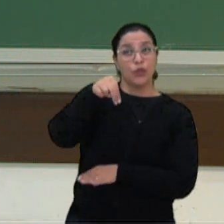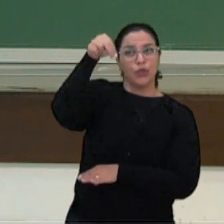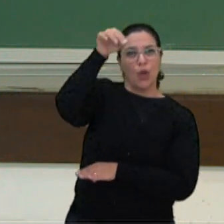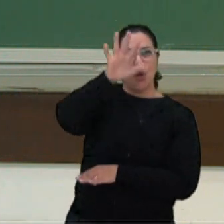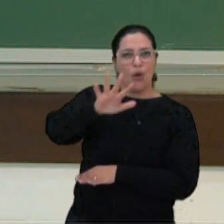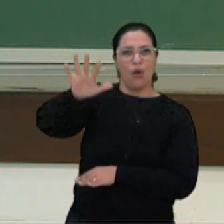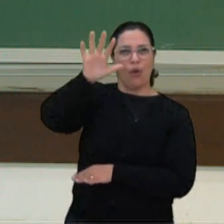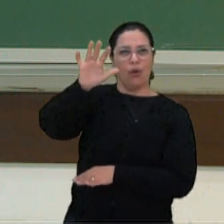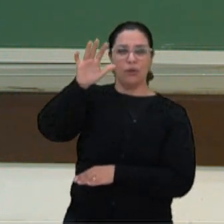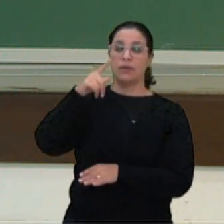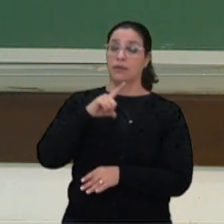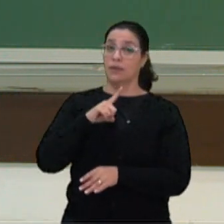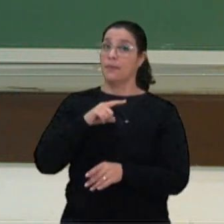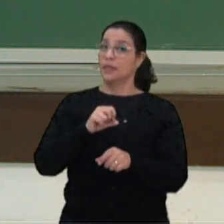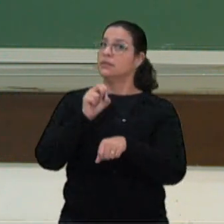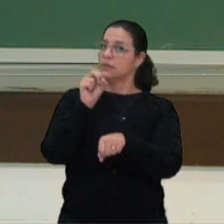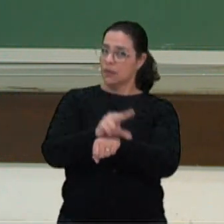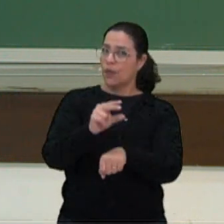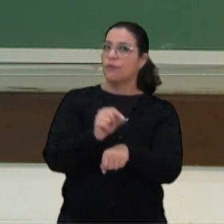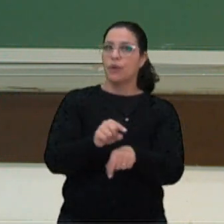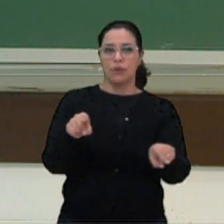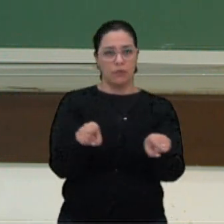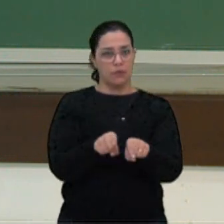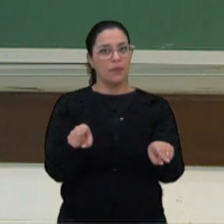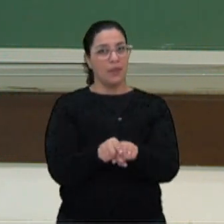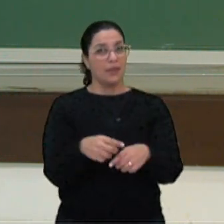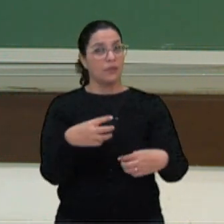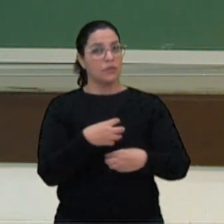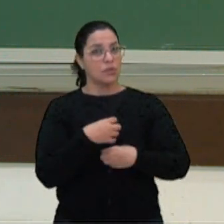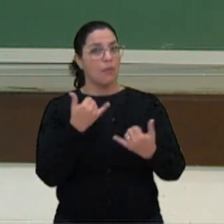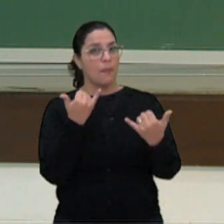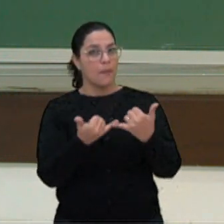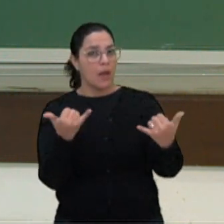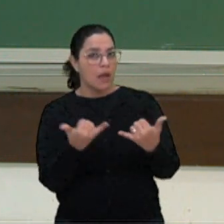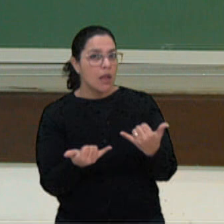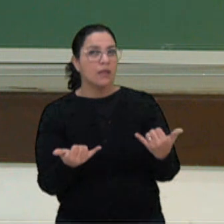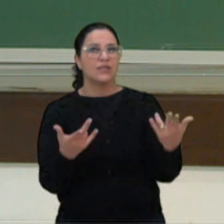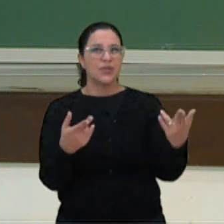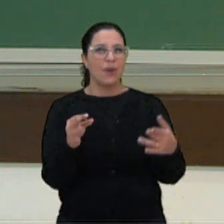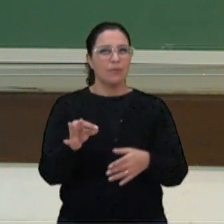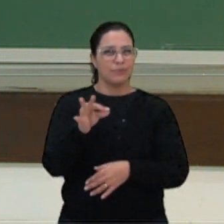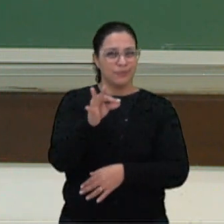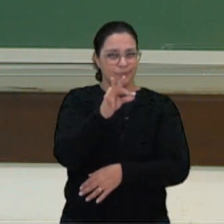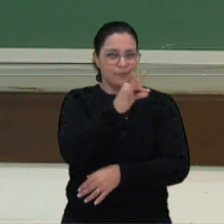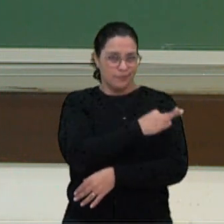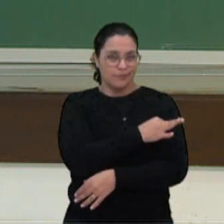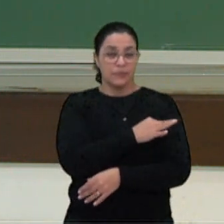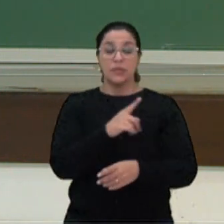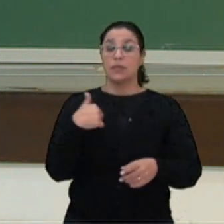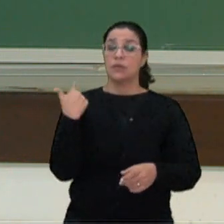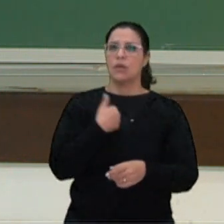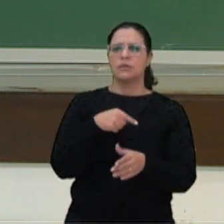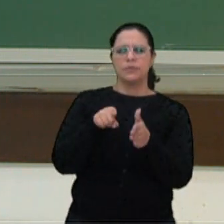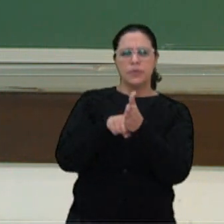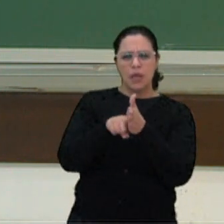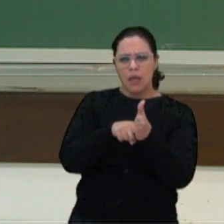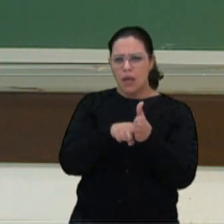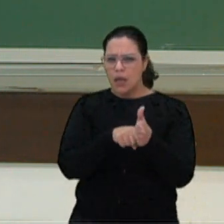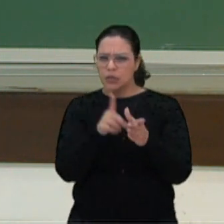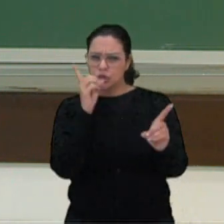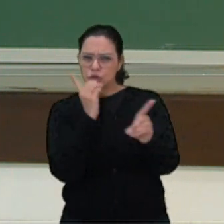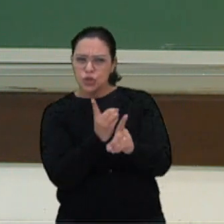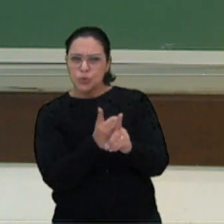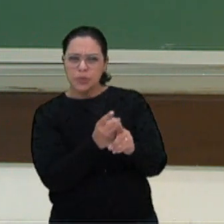do país, tá? Mas é um vírus também que tem sintomas parecidos com chikungunya. Eles descobriram porque começaram a fazer exame nas pessoas que